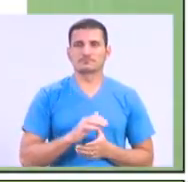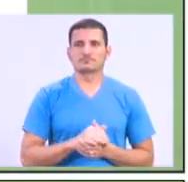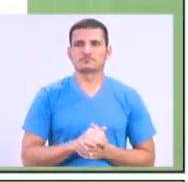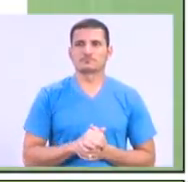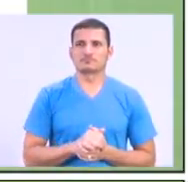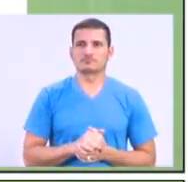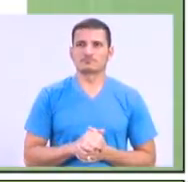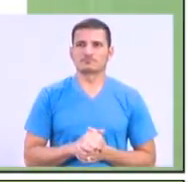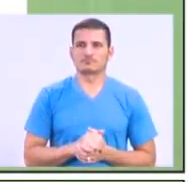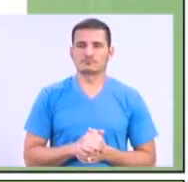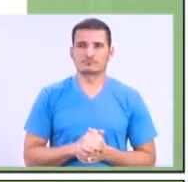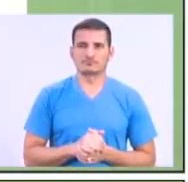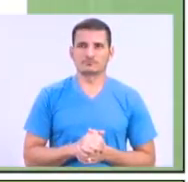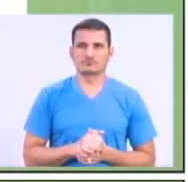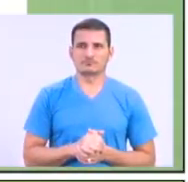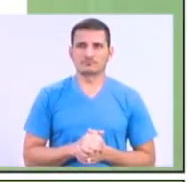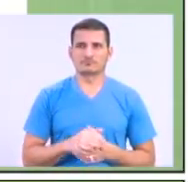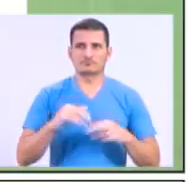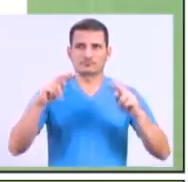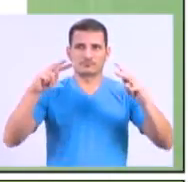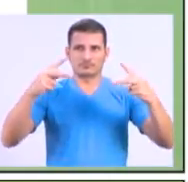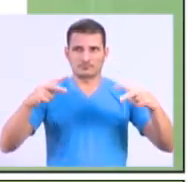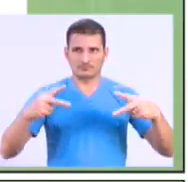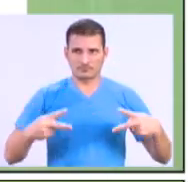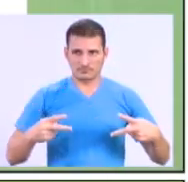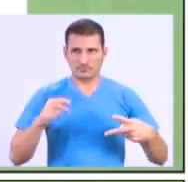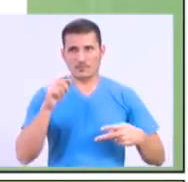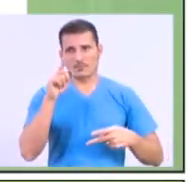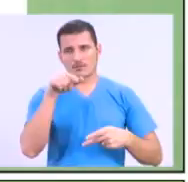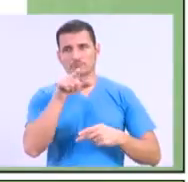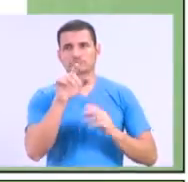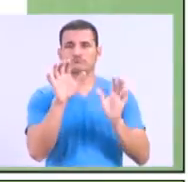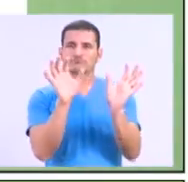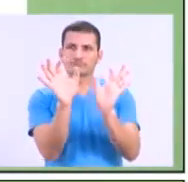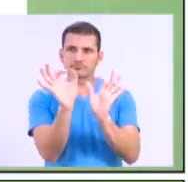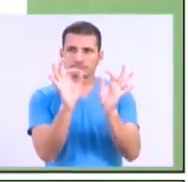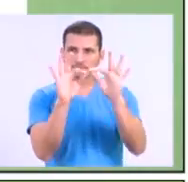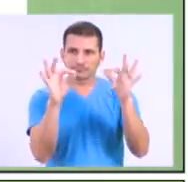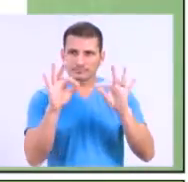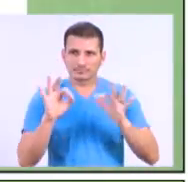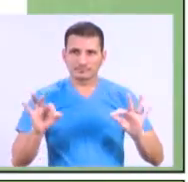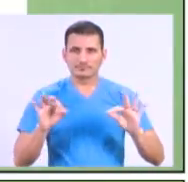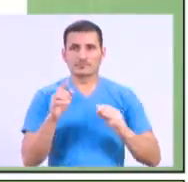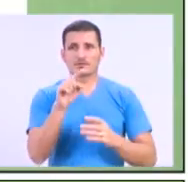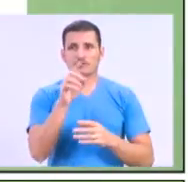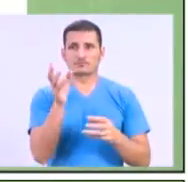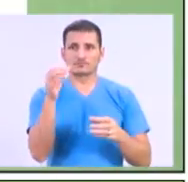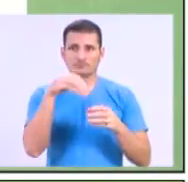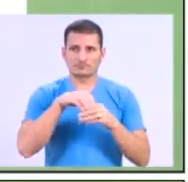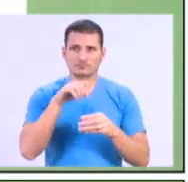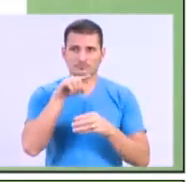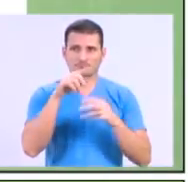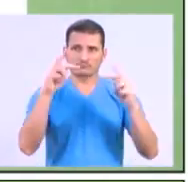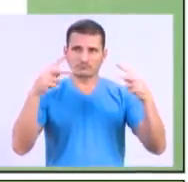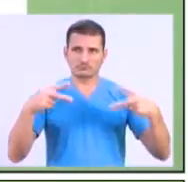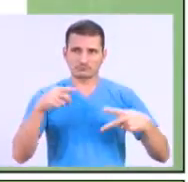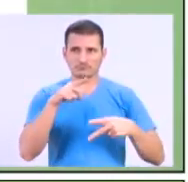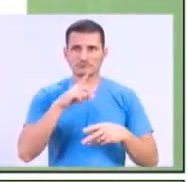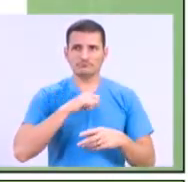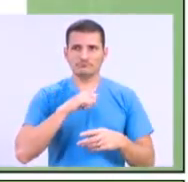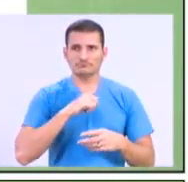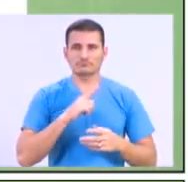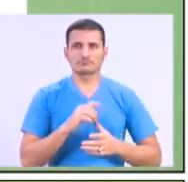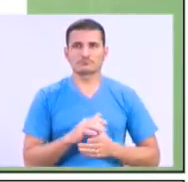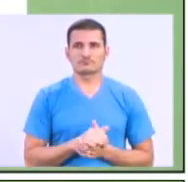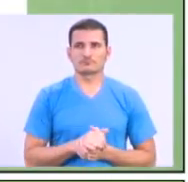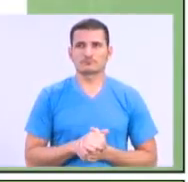HTML, né, nós estamos tratando dessa estrutura e dentro dessa estrutura HTML, percebam, aqui nós